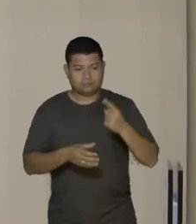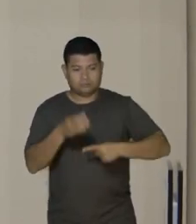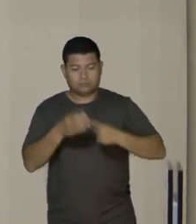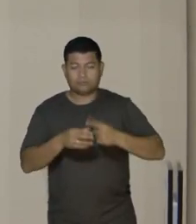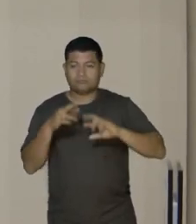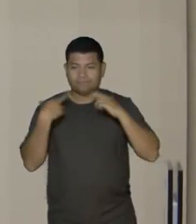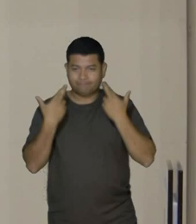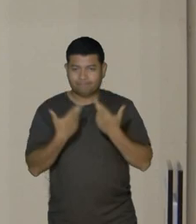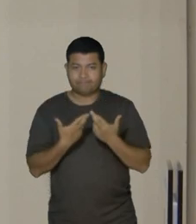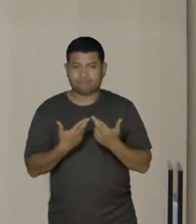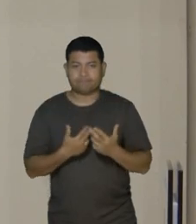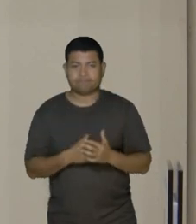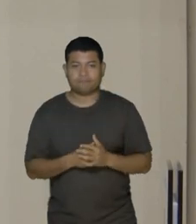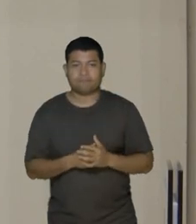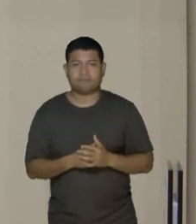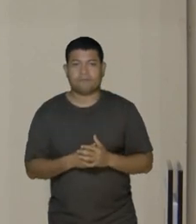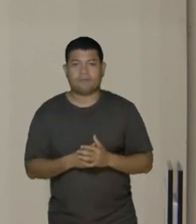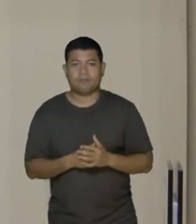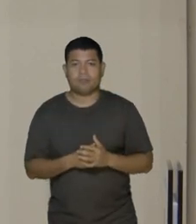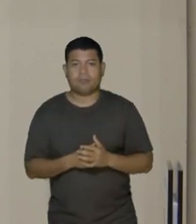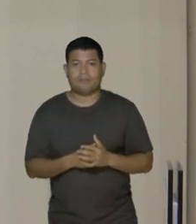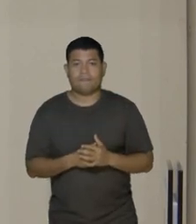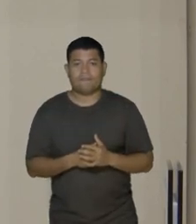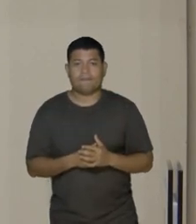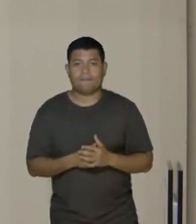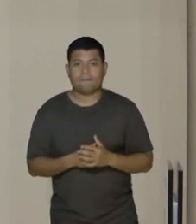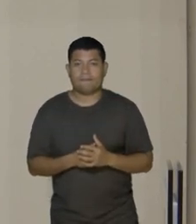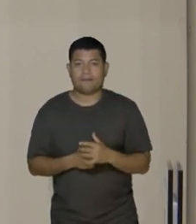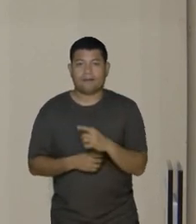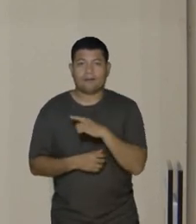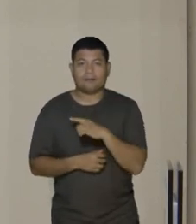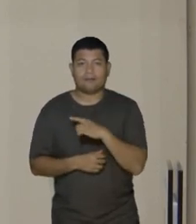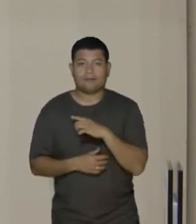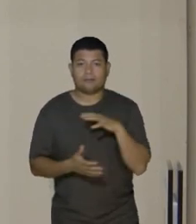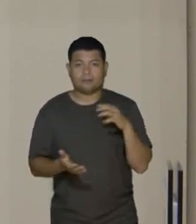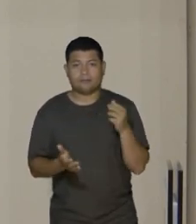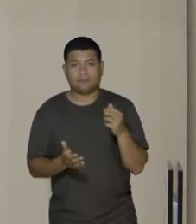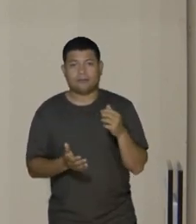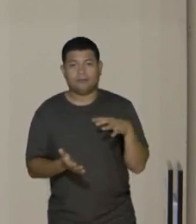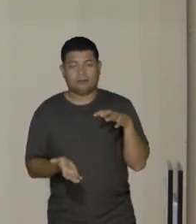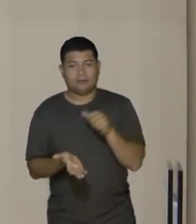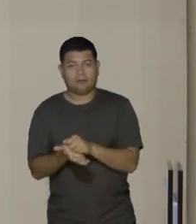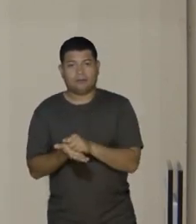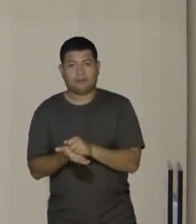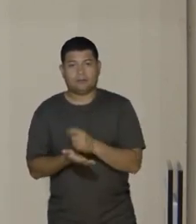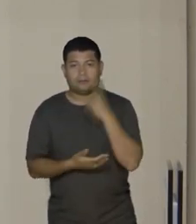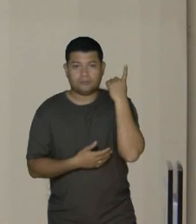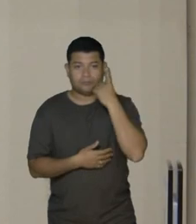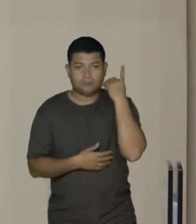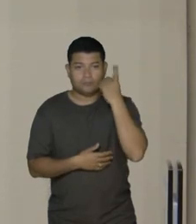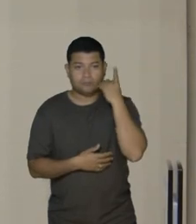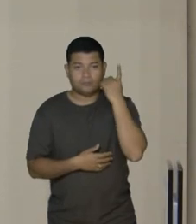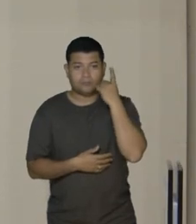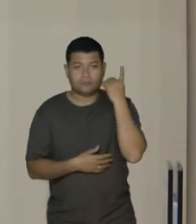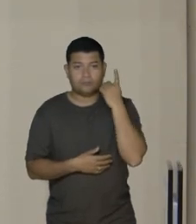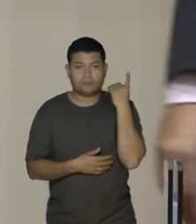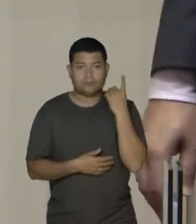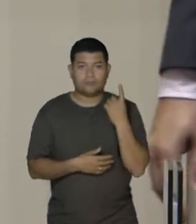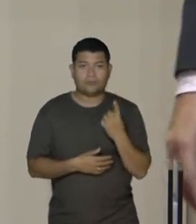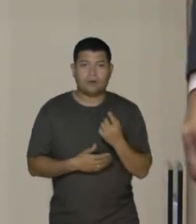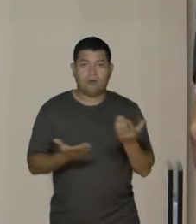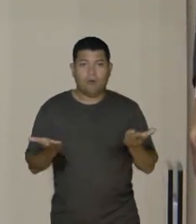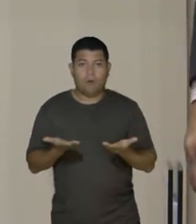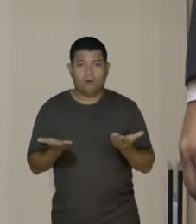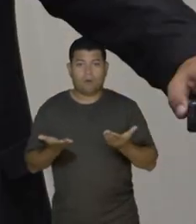Nós temos a inscrição do deputado que vai hoje à noite,